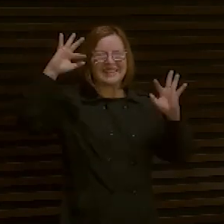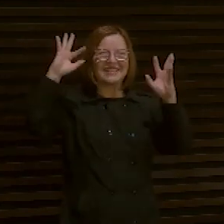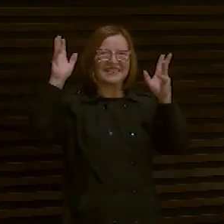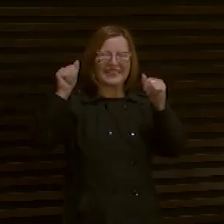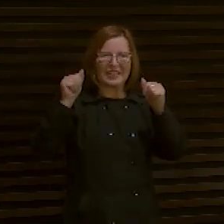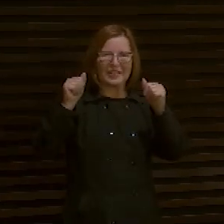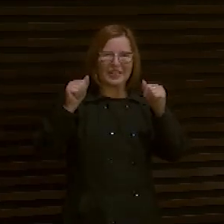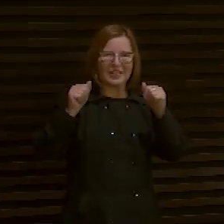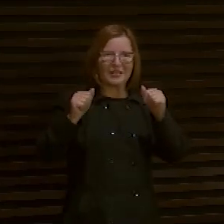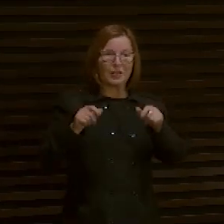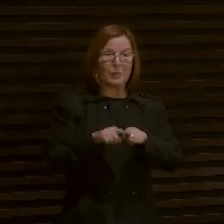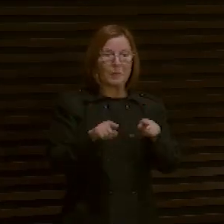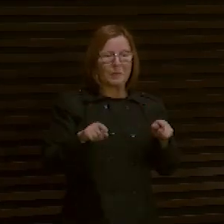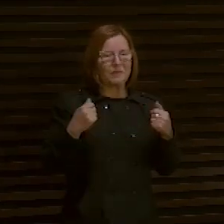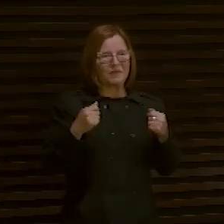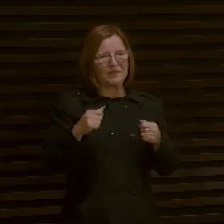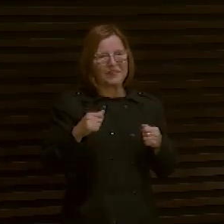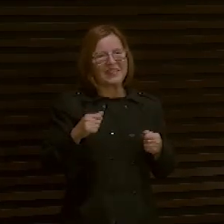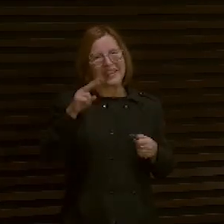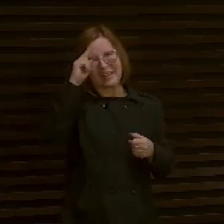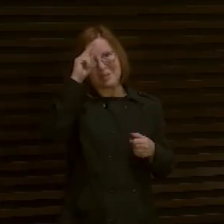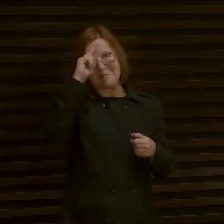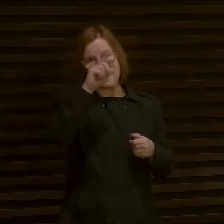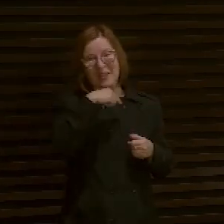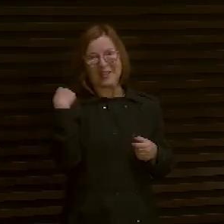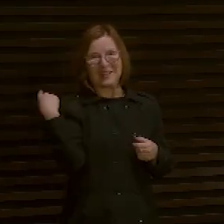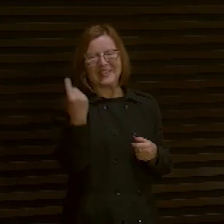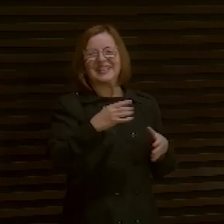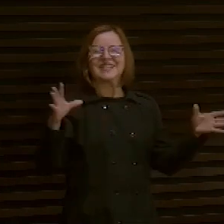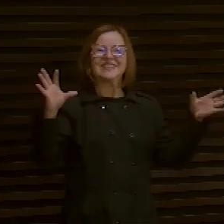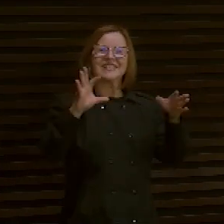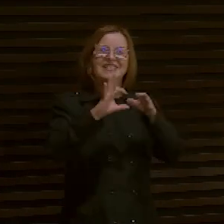nos lembrarmos que nós estamos unidos ao nosso Salvador.